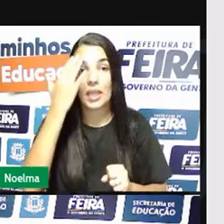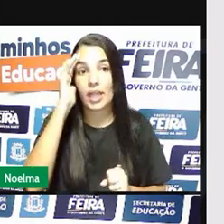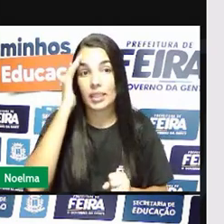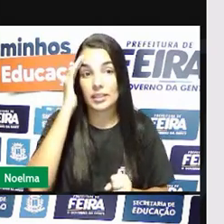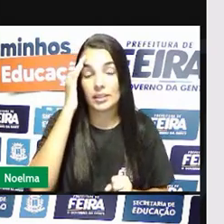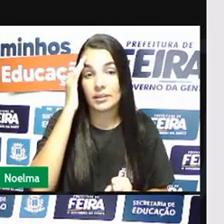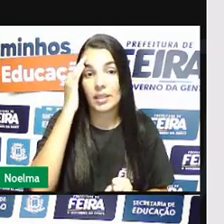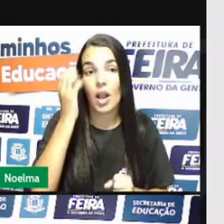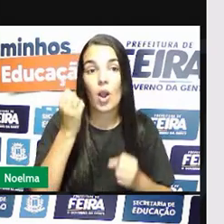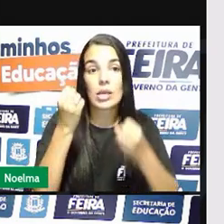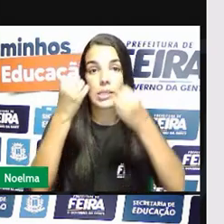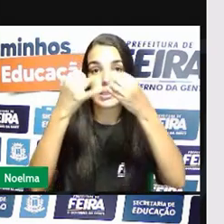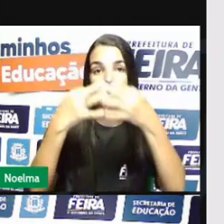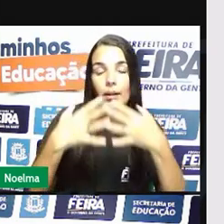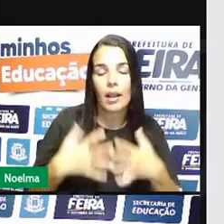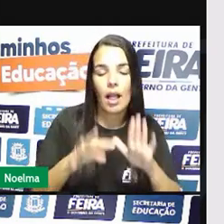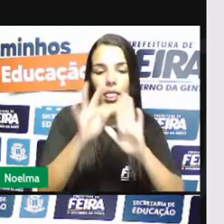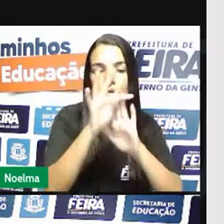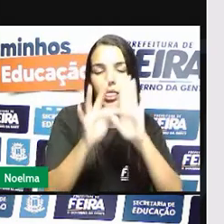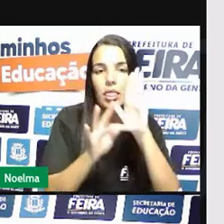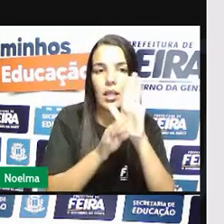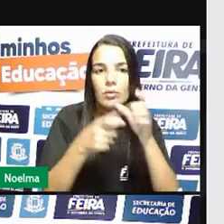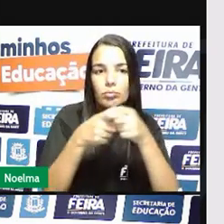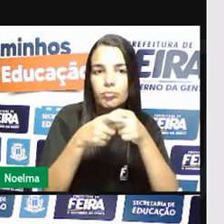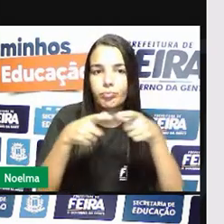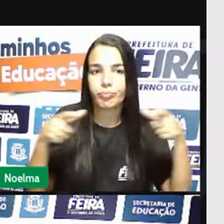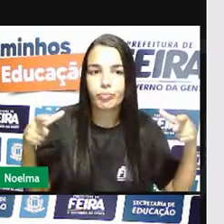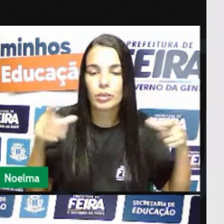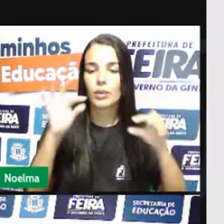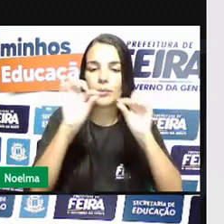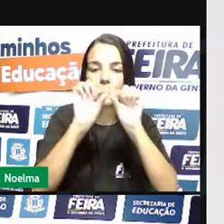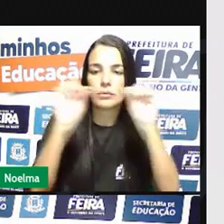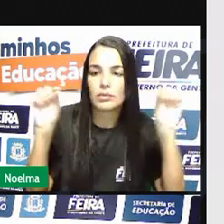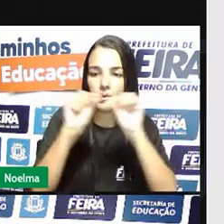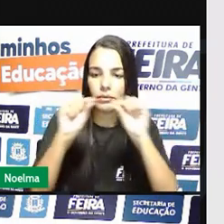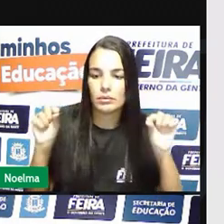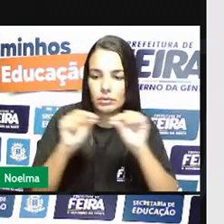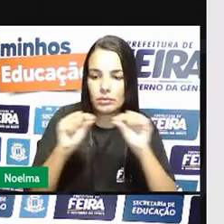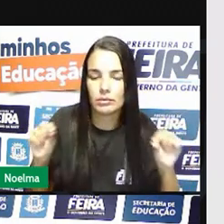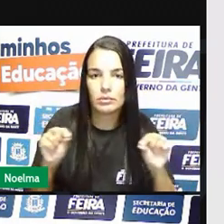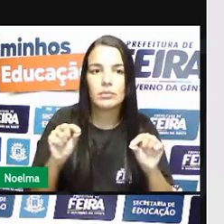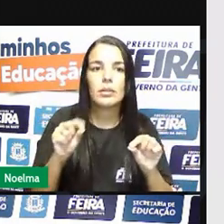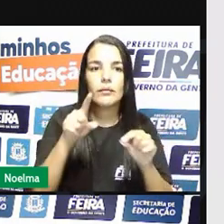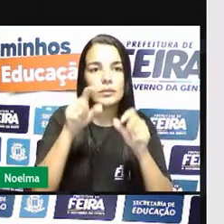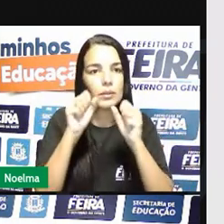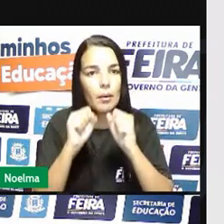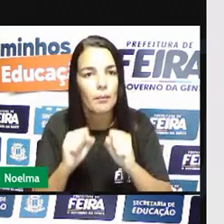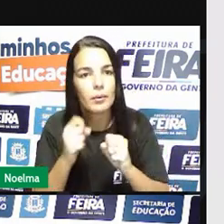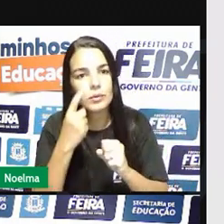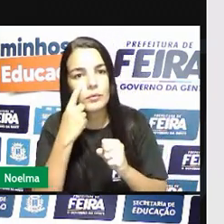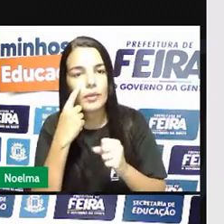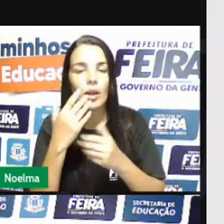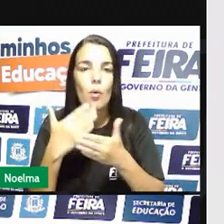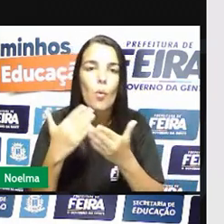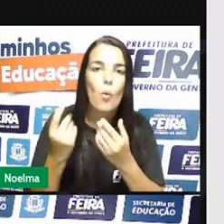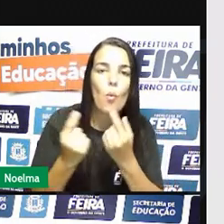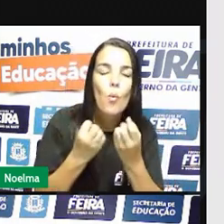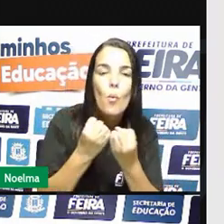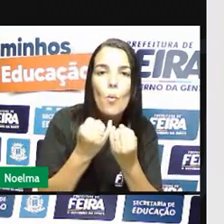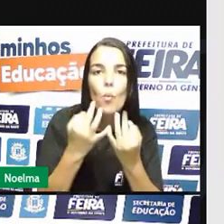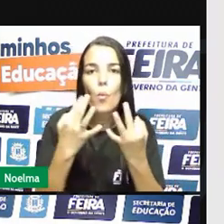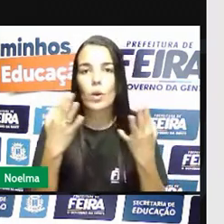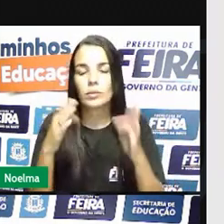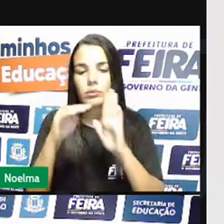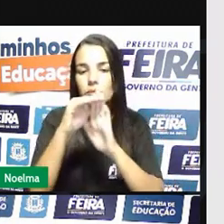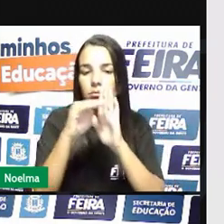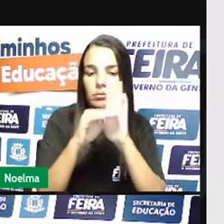a depender do tamanho aí que foi disponibilizado, a quantidade de linhas para poder escrever, vai variar aí a quantidade de parágrafos para o